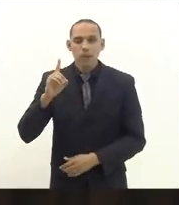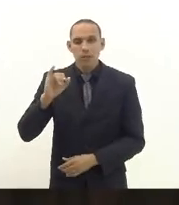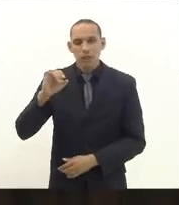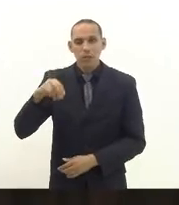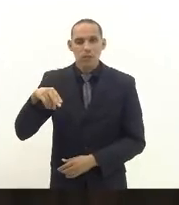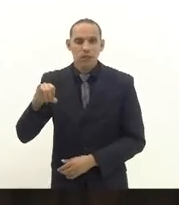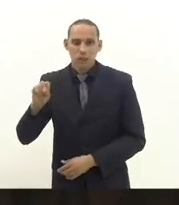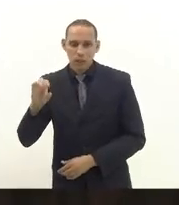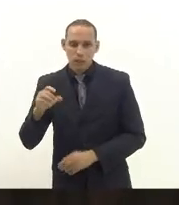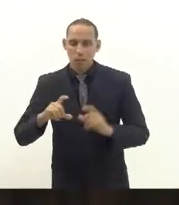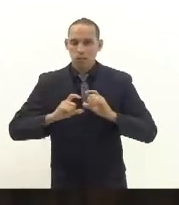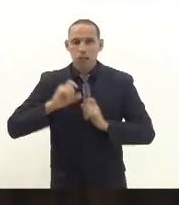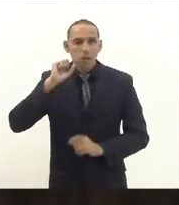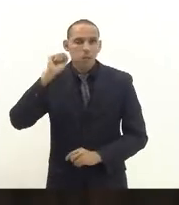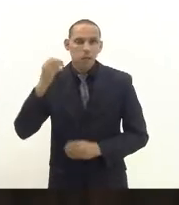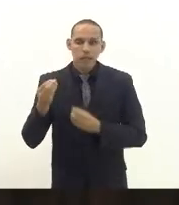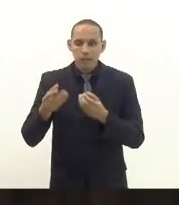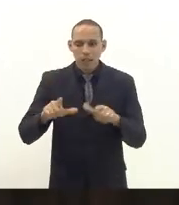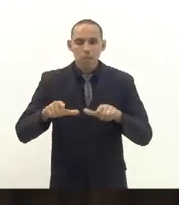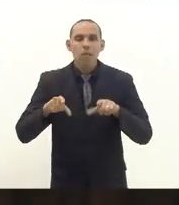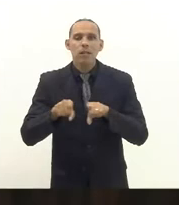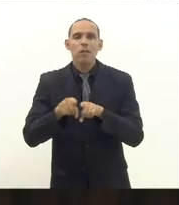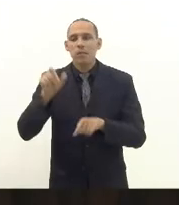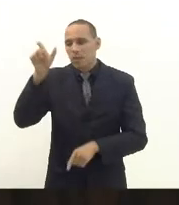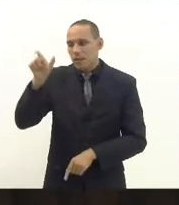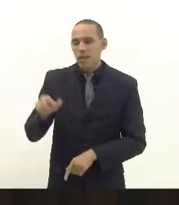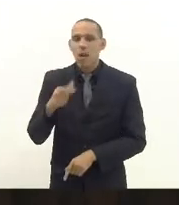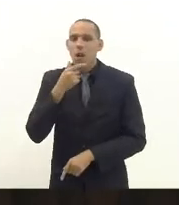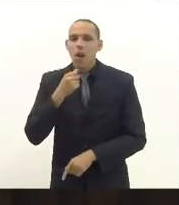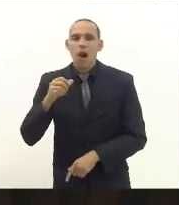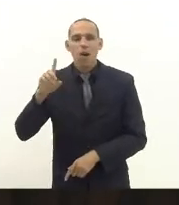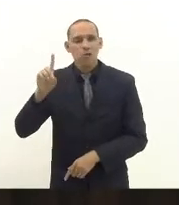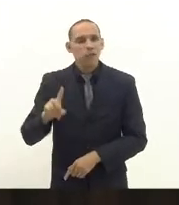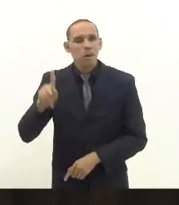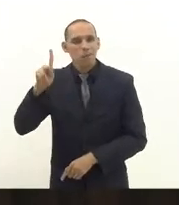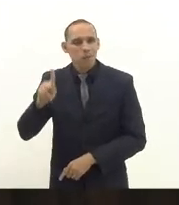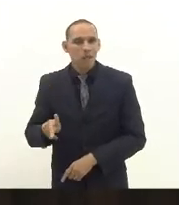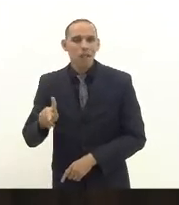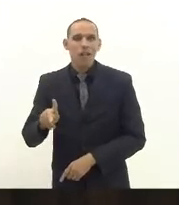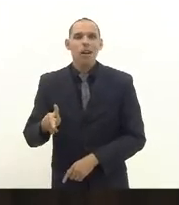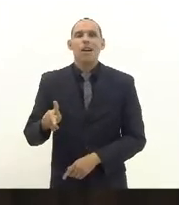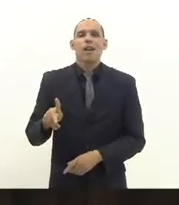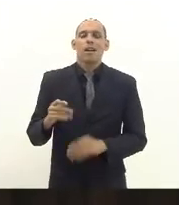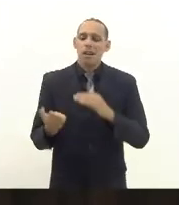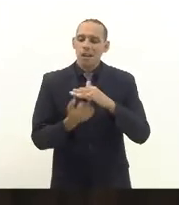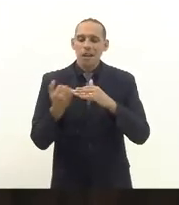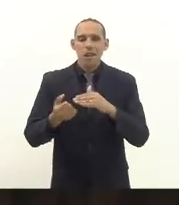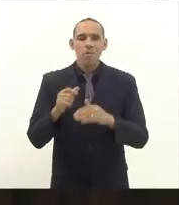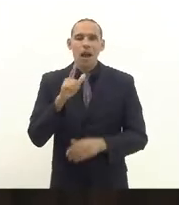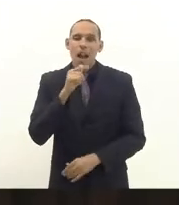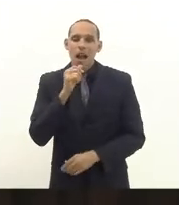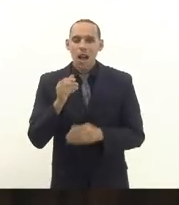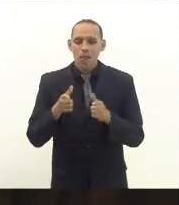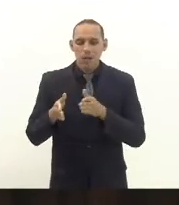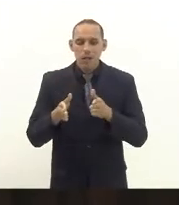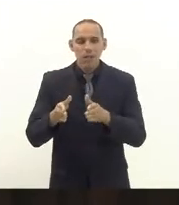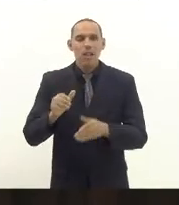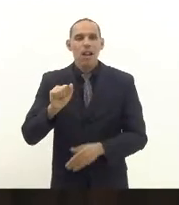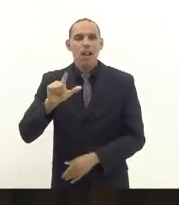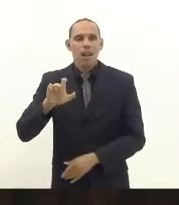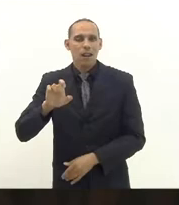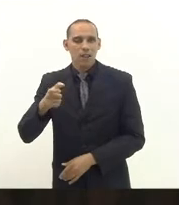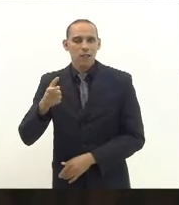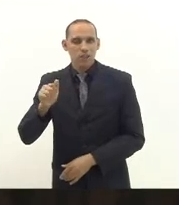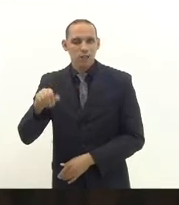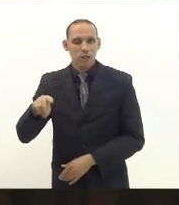concede medalha Tiradentes e respectivo diploma ao diretor-presidente da empresa concessionária de águas do rio Dr Alexandre Bianchini é